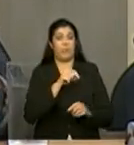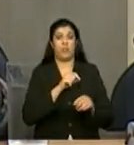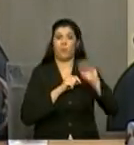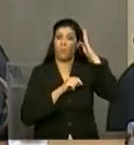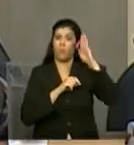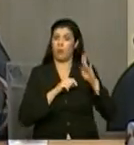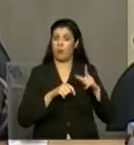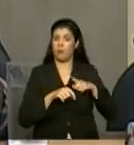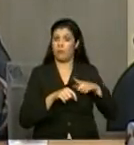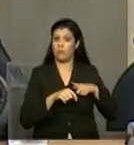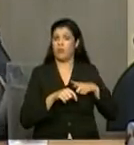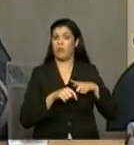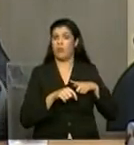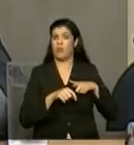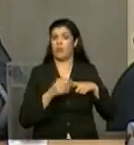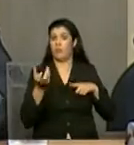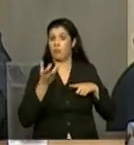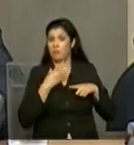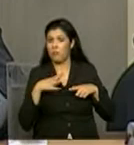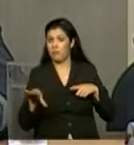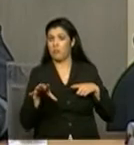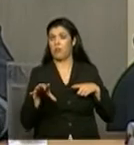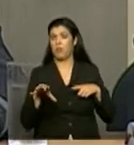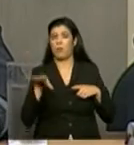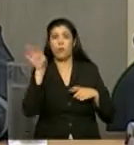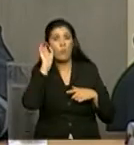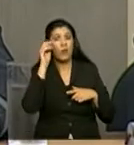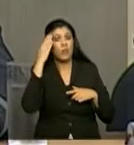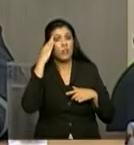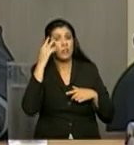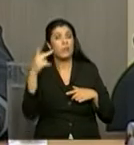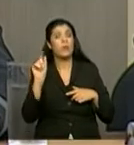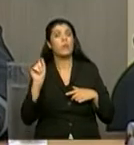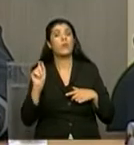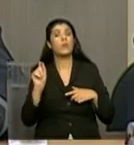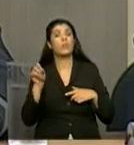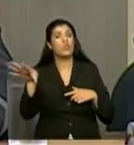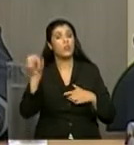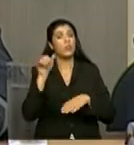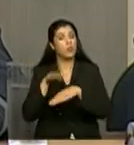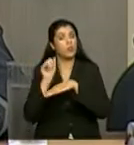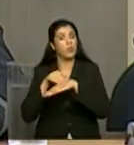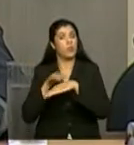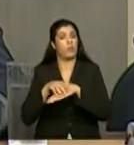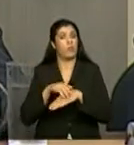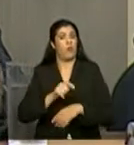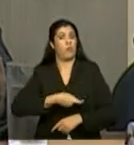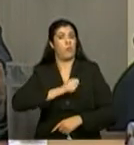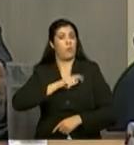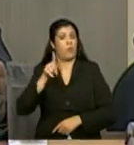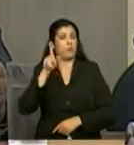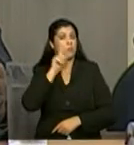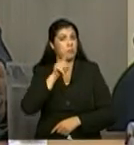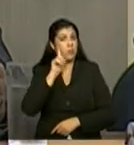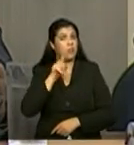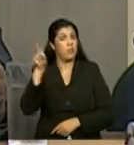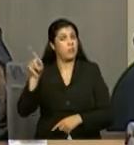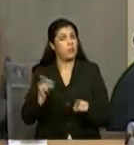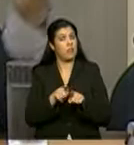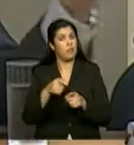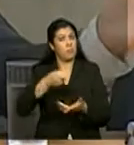faça oitiva essa oitiva dos agentes que estão estados unidos argentina sem dúvida vai fazer